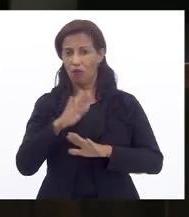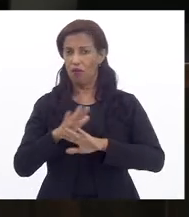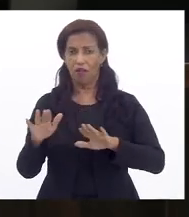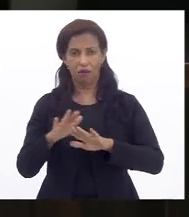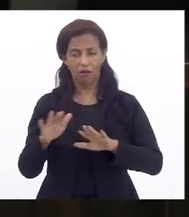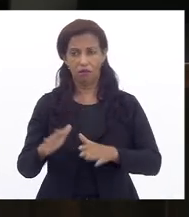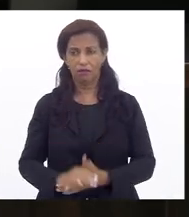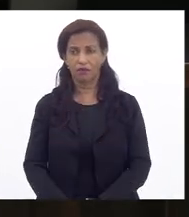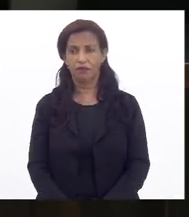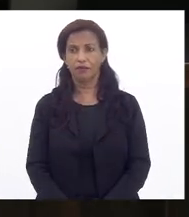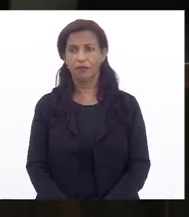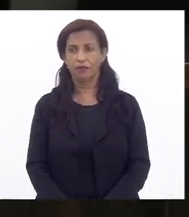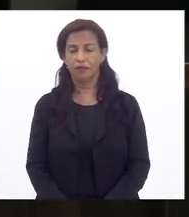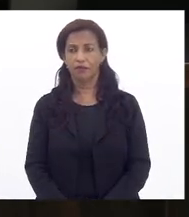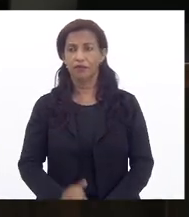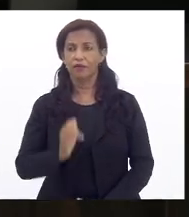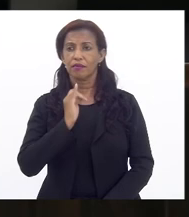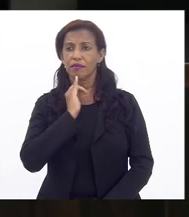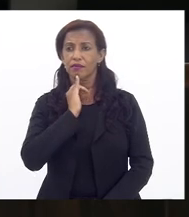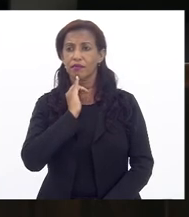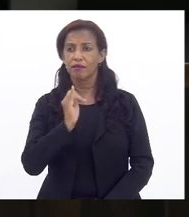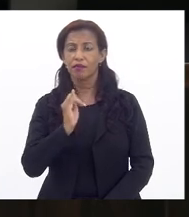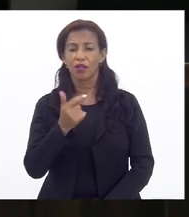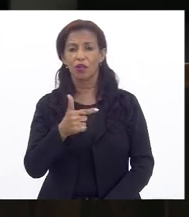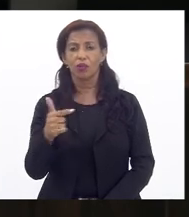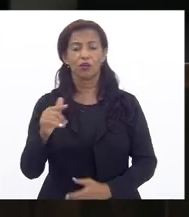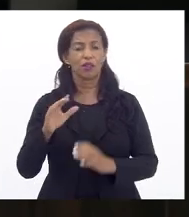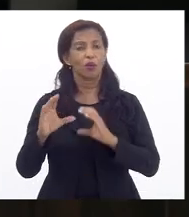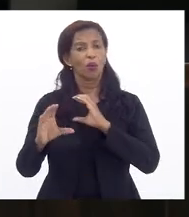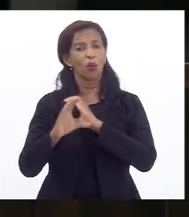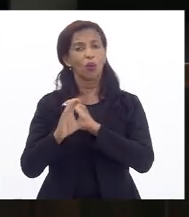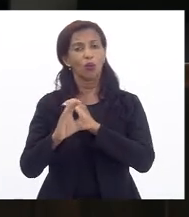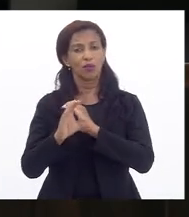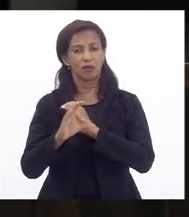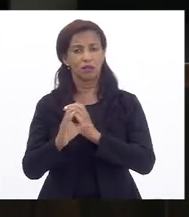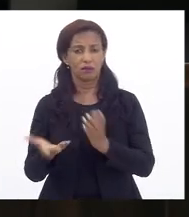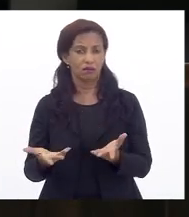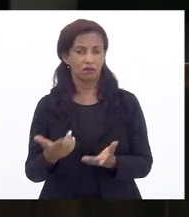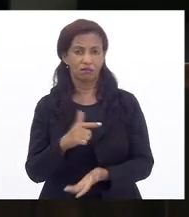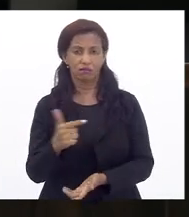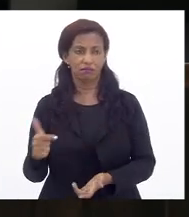palavra, porque, infelizmente, não temos comunicação com o plenário virtual.